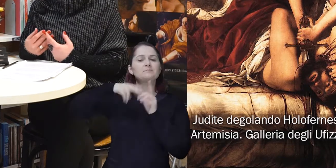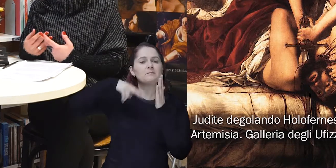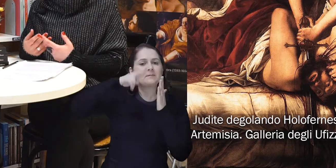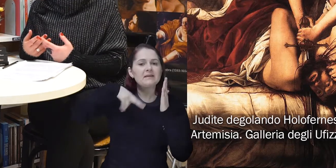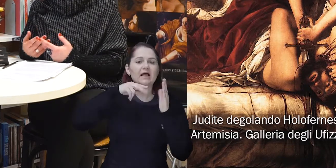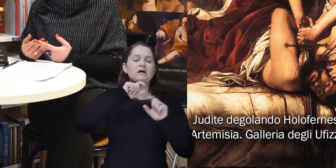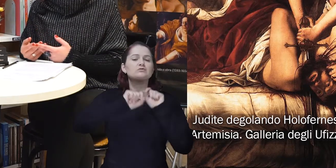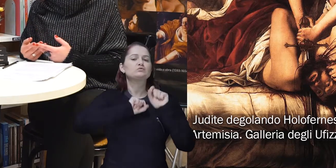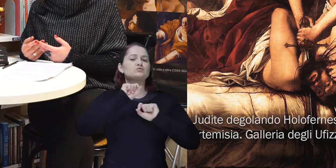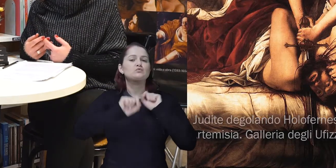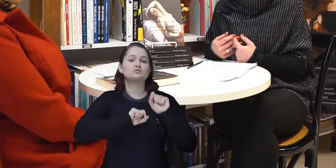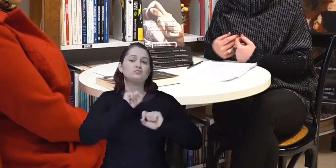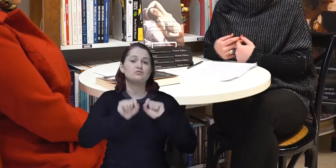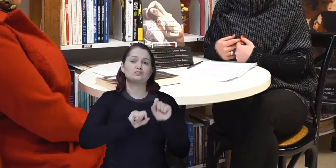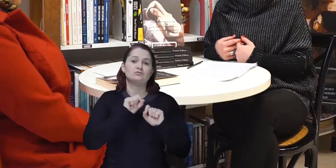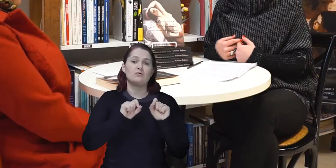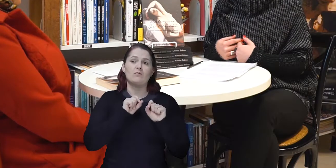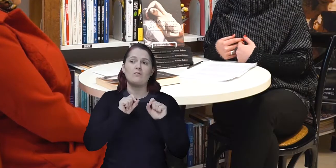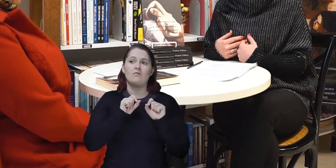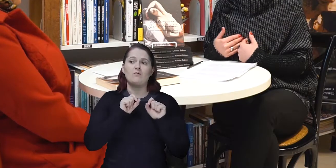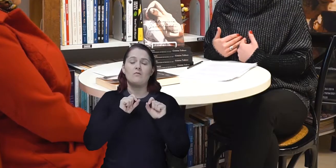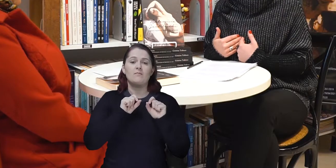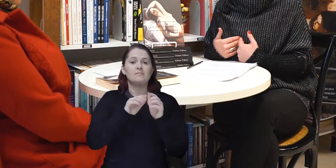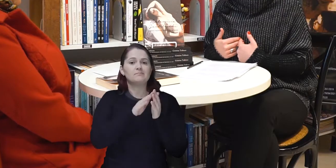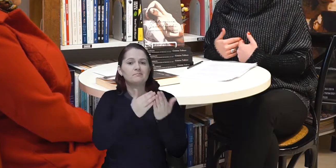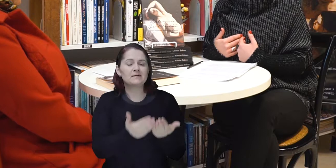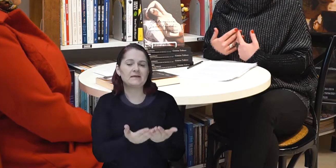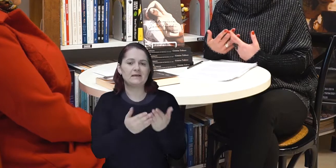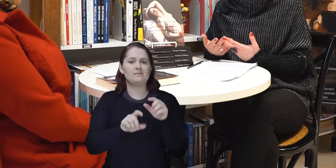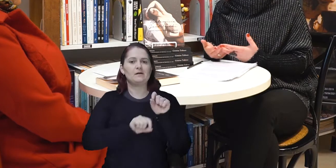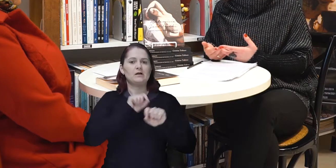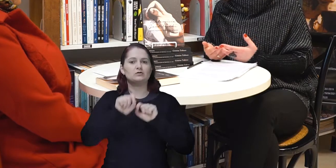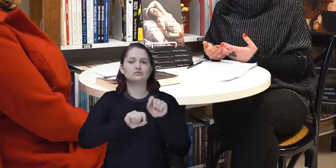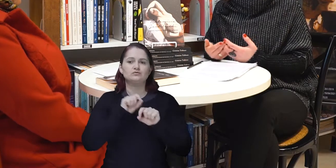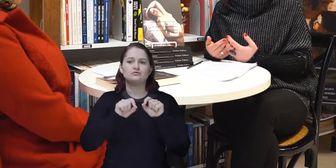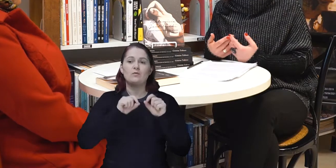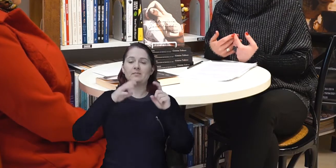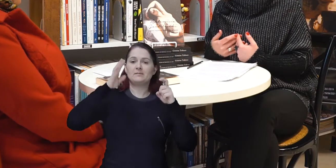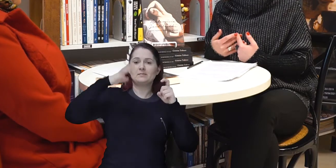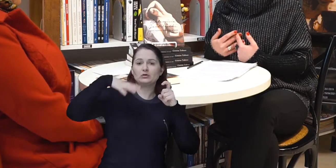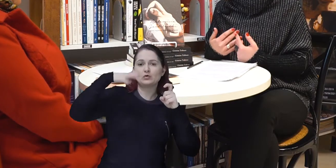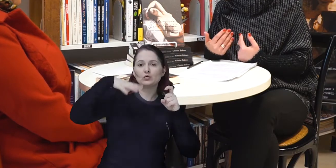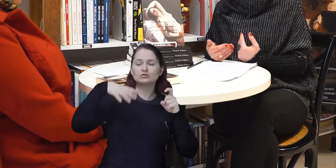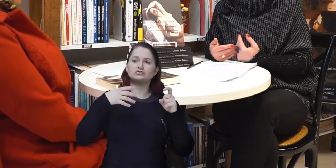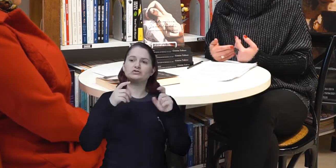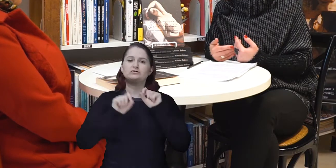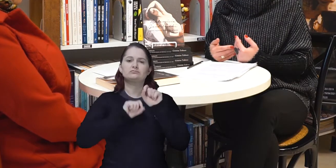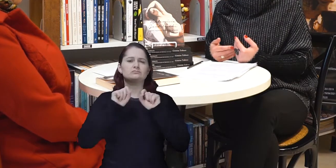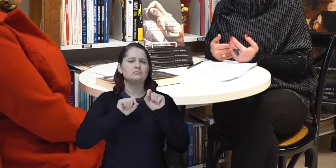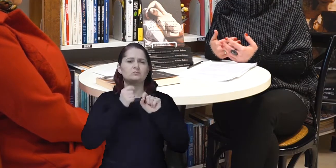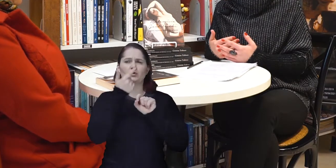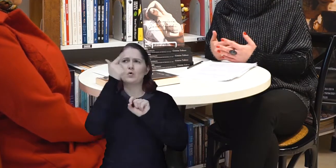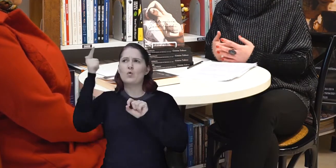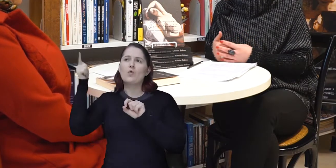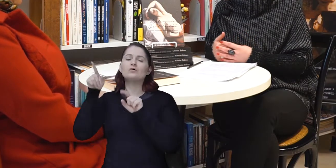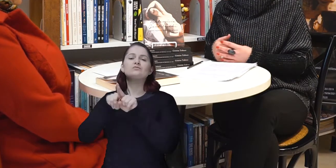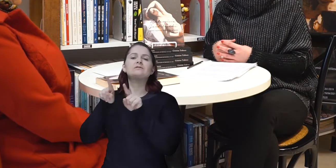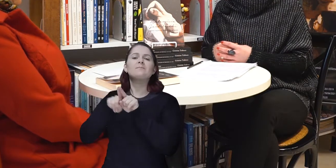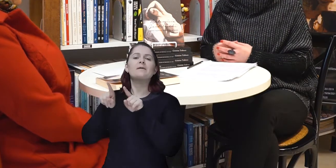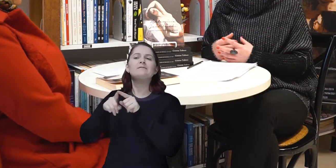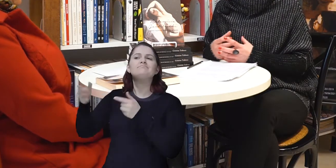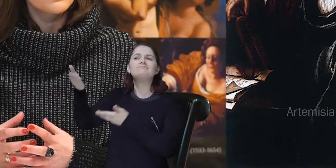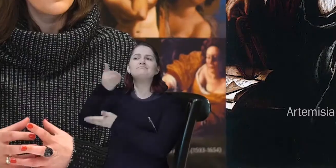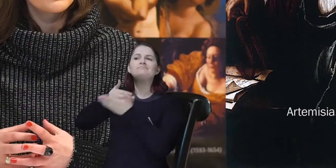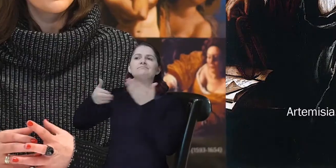da tradição mitológica, da tradição da literatura da época. Então, em diferentes momentos, ela produziu